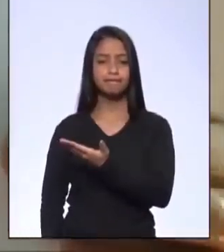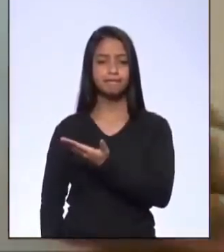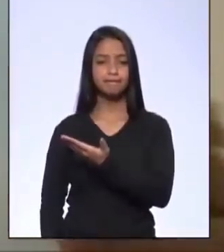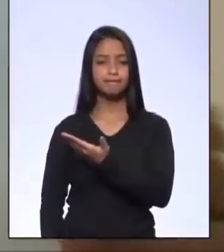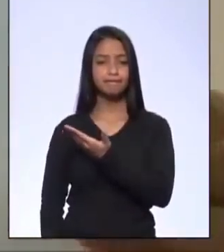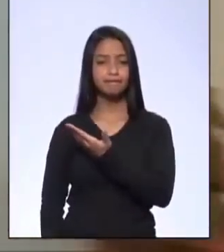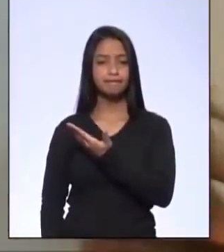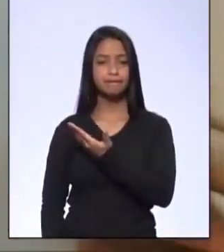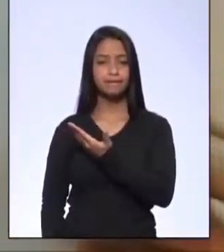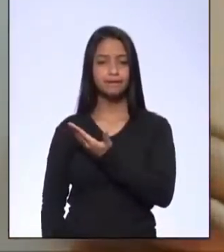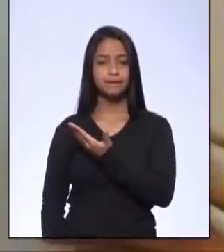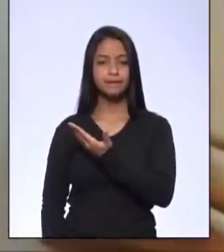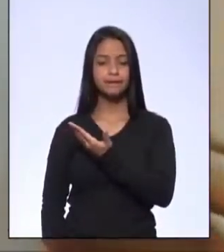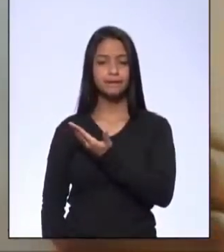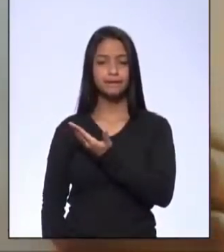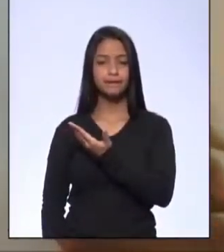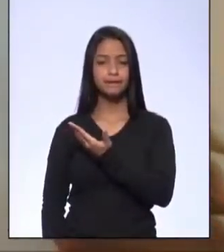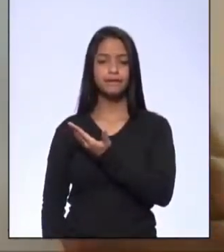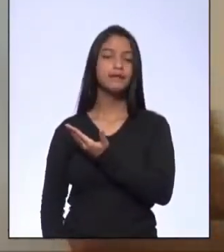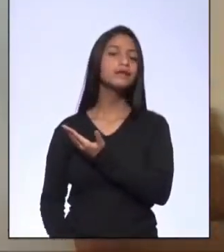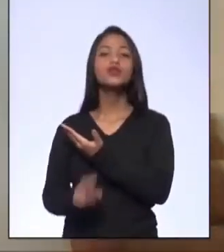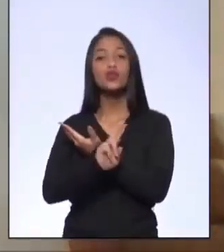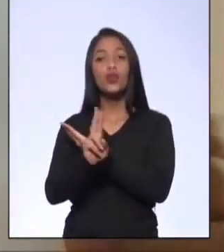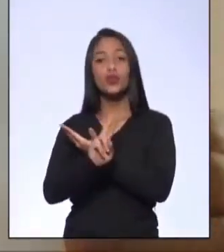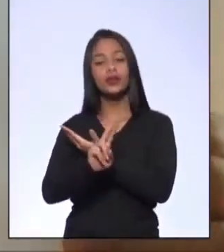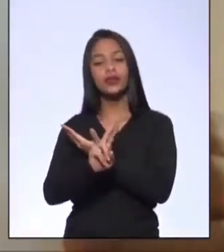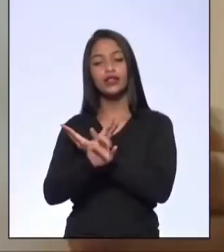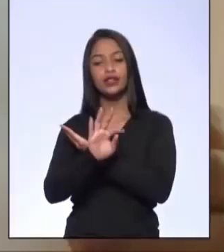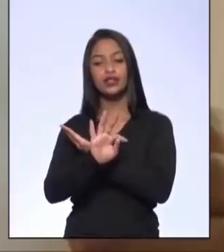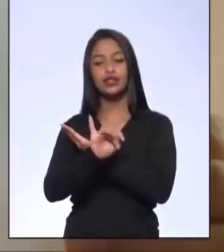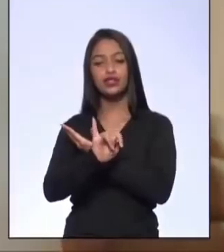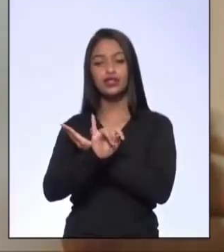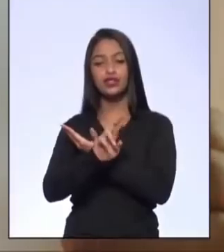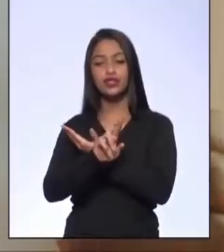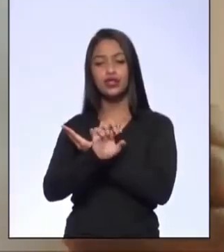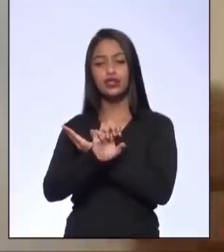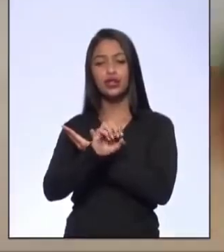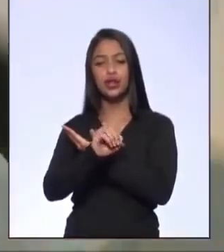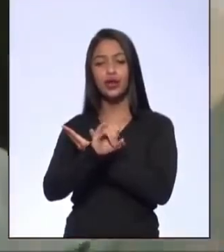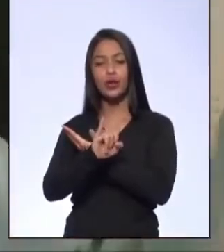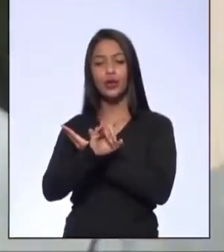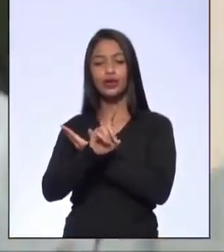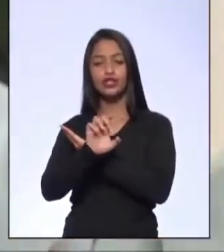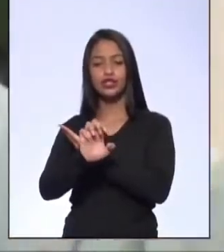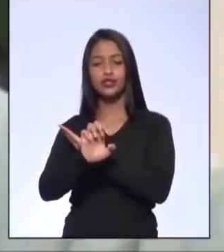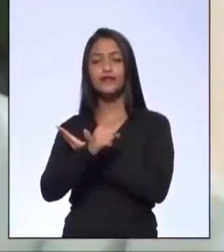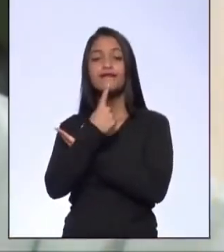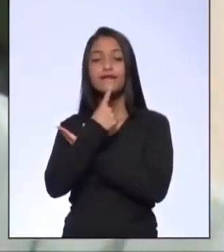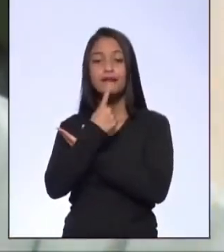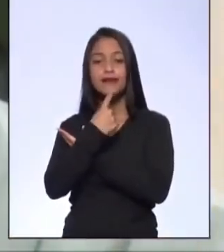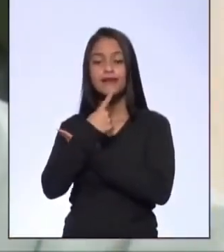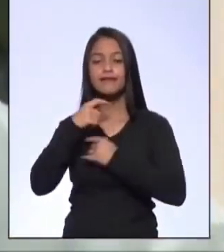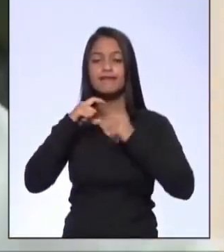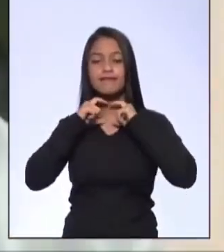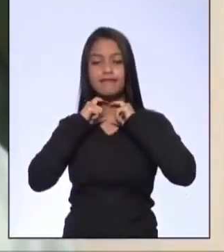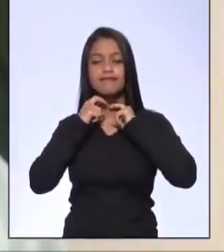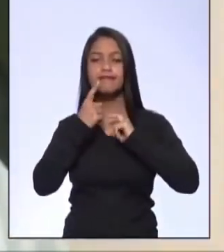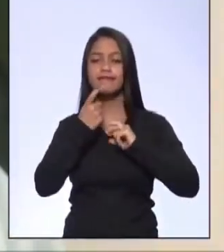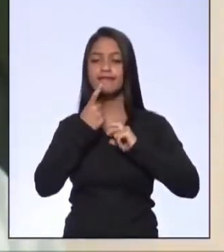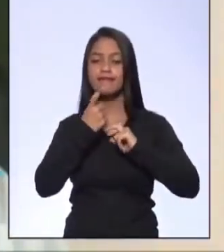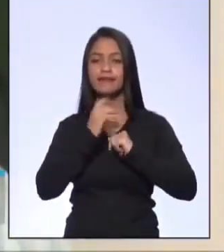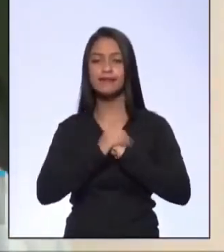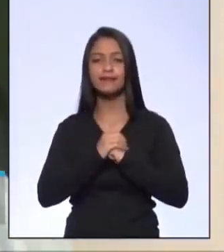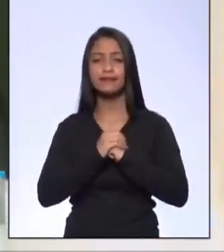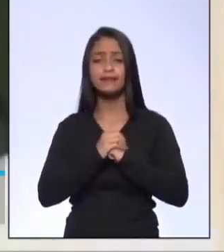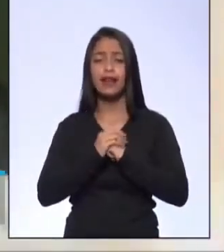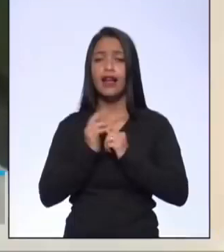que o pessoal chama de tireoide. Tá? Tireoide aqui, ó, essa coisinha vermelha. Gente, esse desenho eu peguei